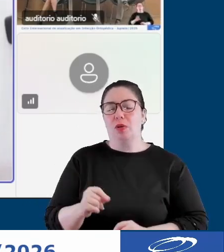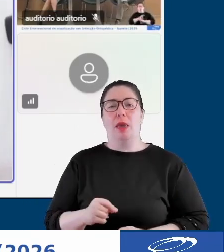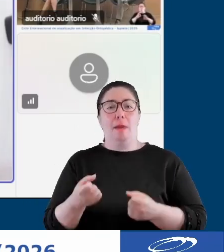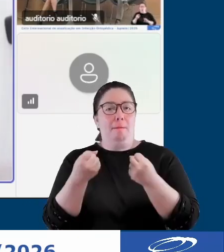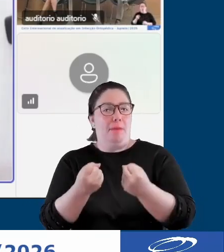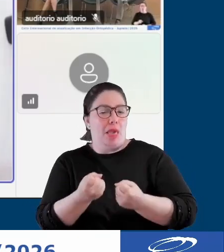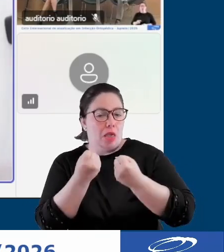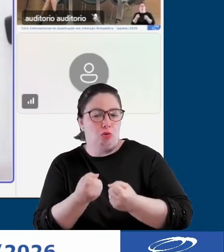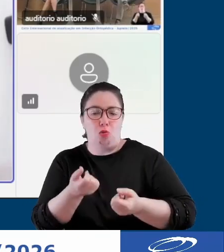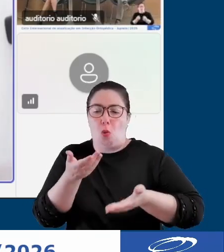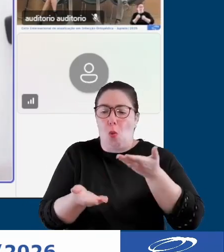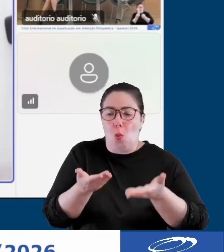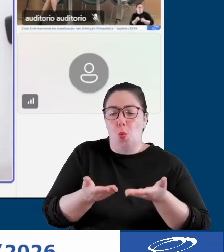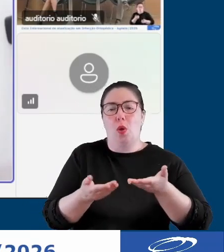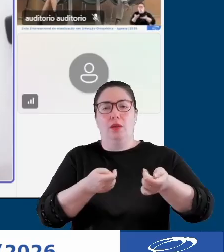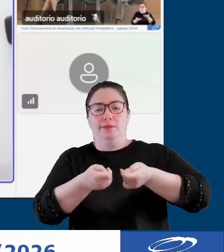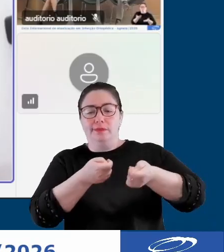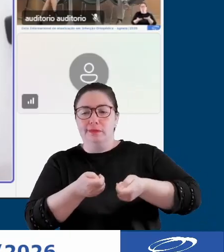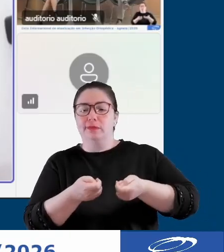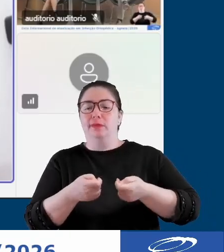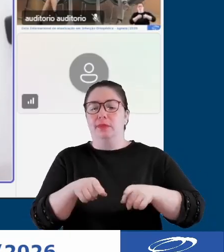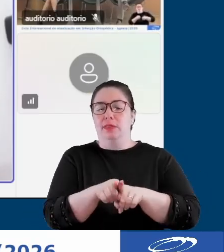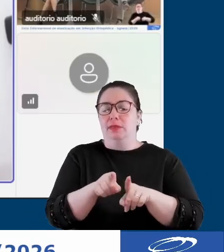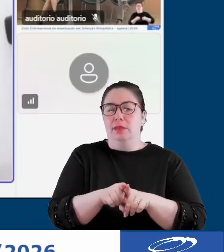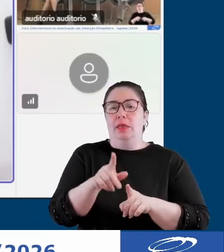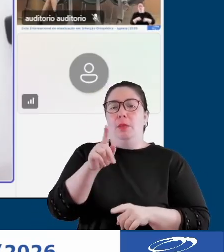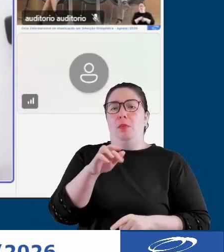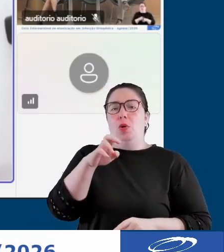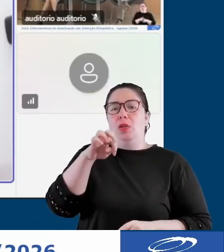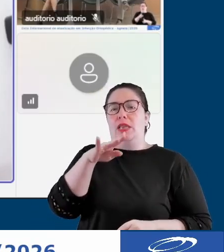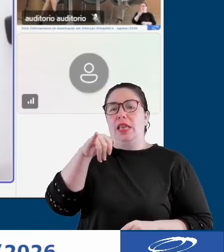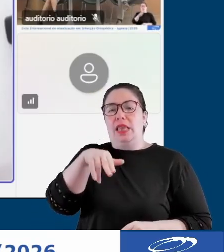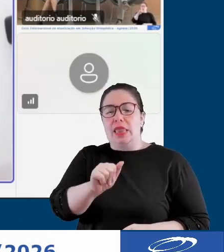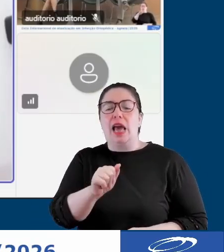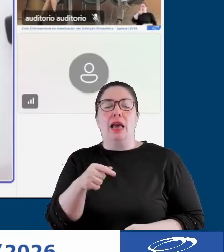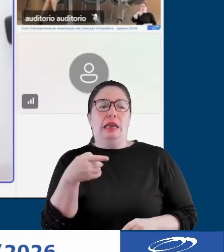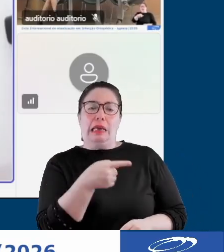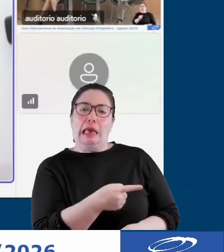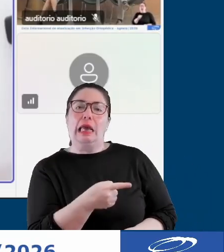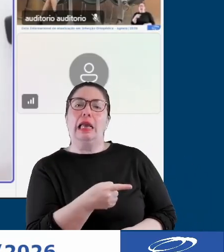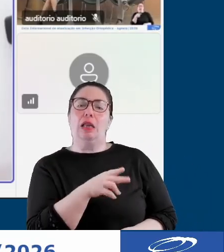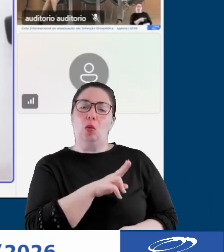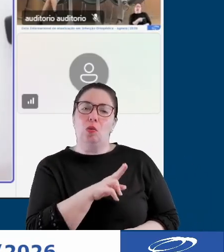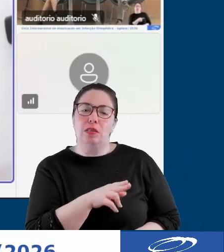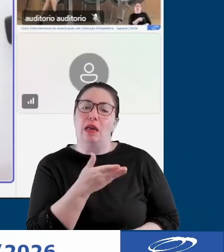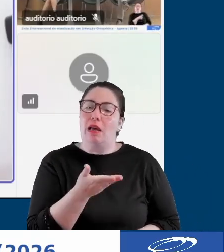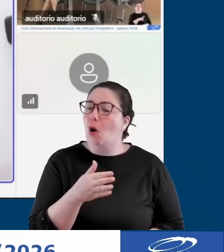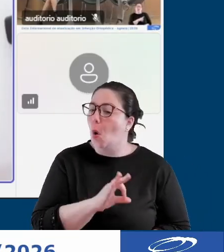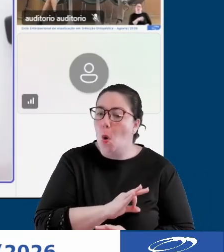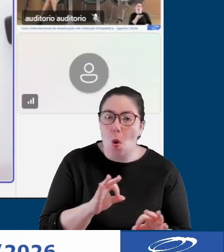desses pacientes é fundamental. E, em termos da